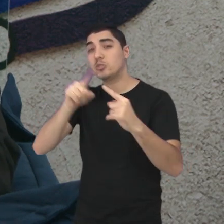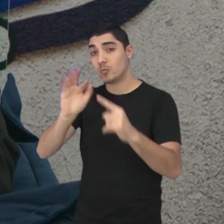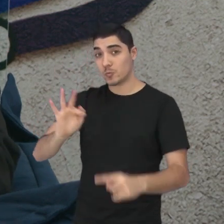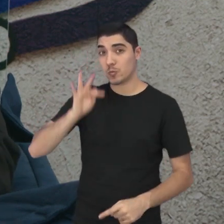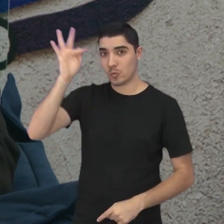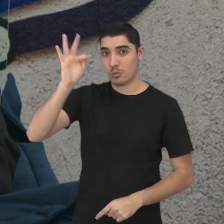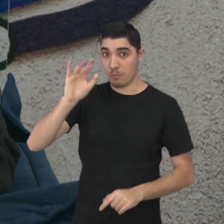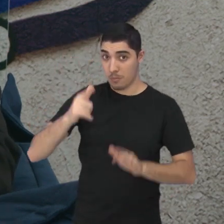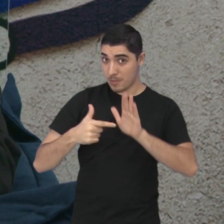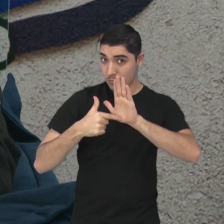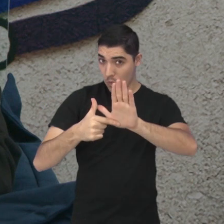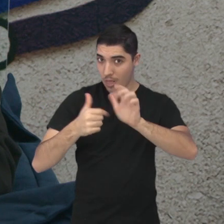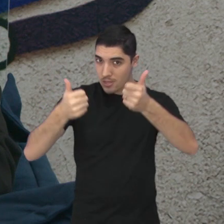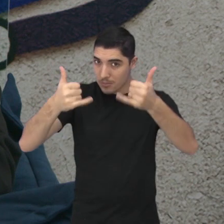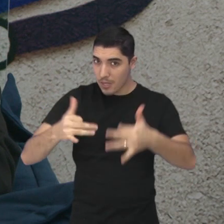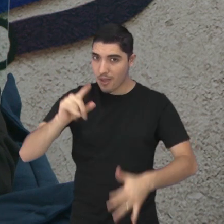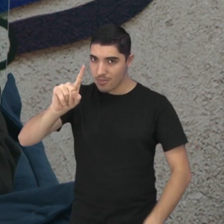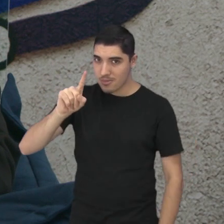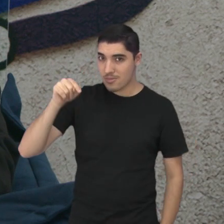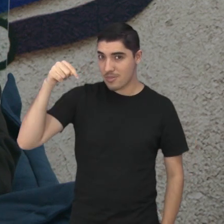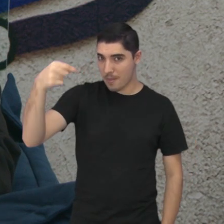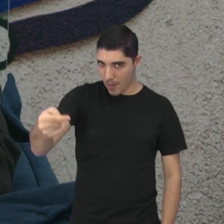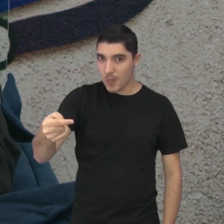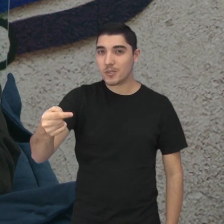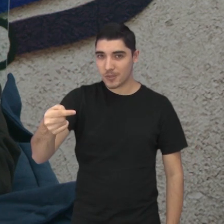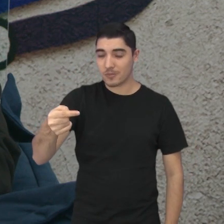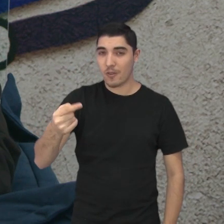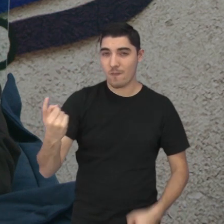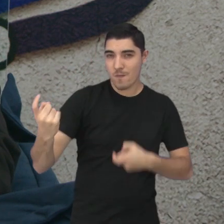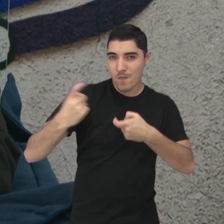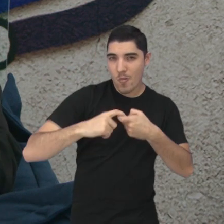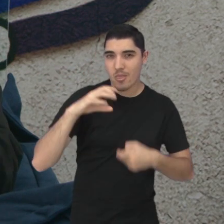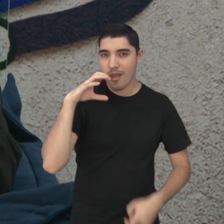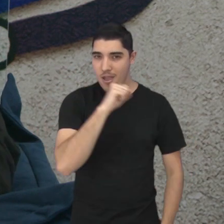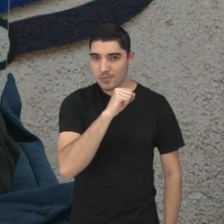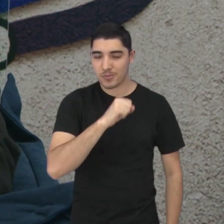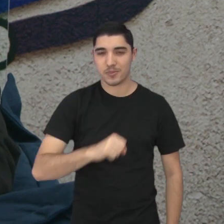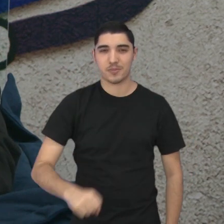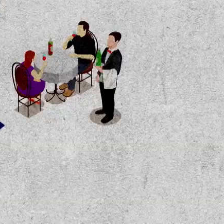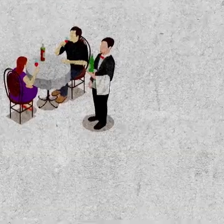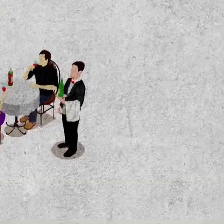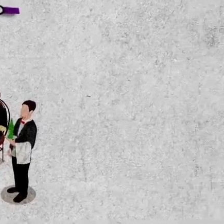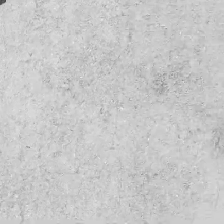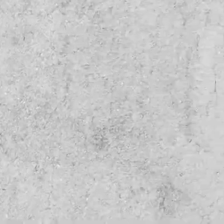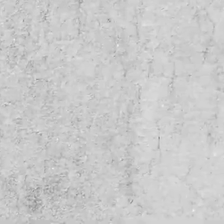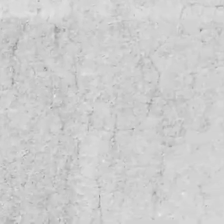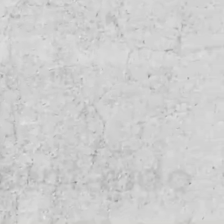para o futuro. A gente explica e conversa sobre isso no próximo bloco. A gente volta já.